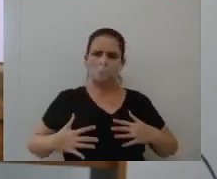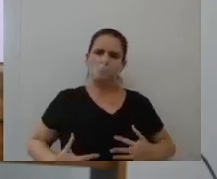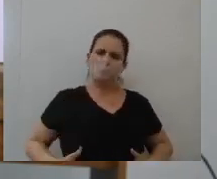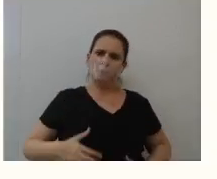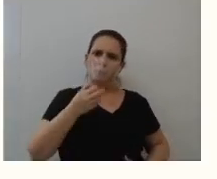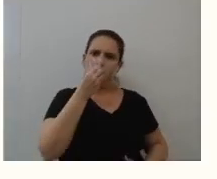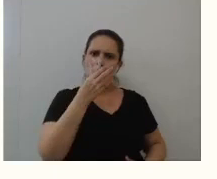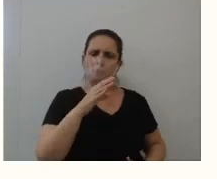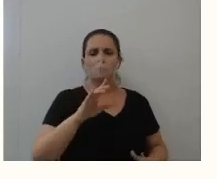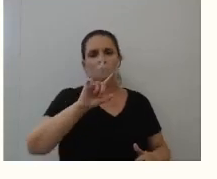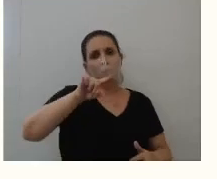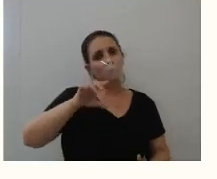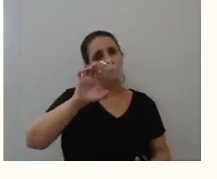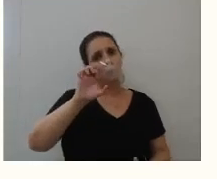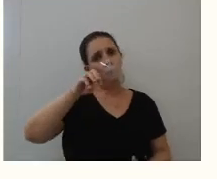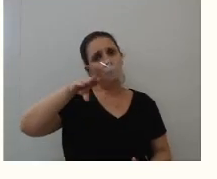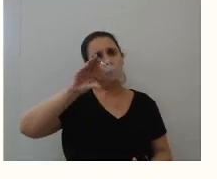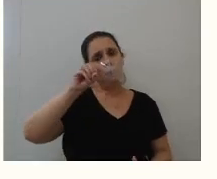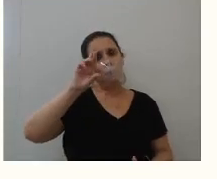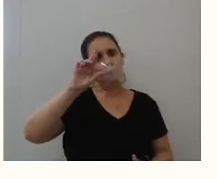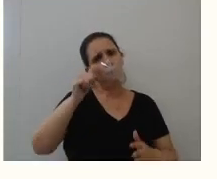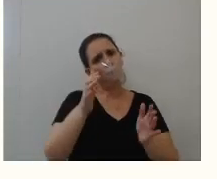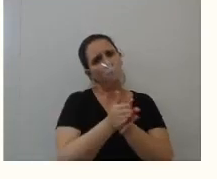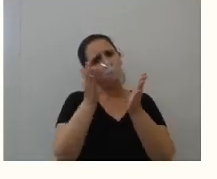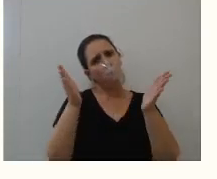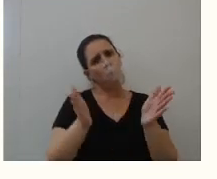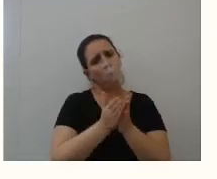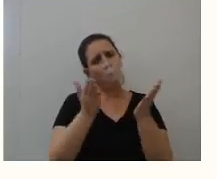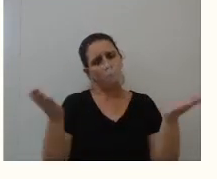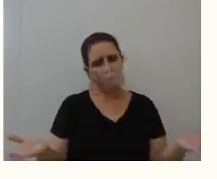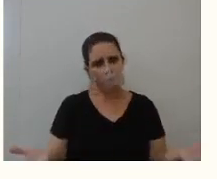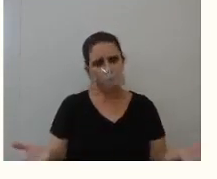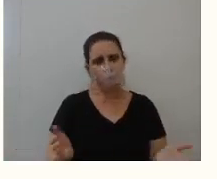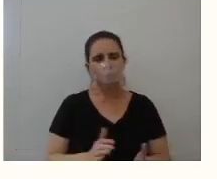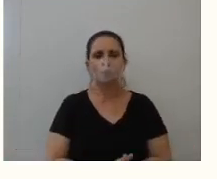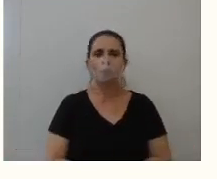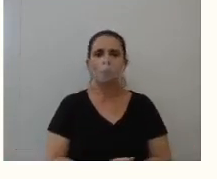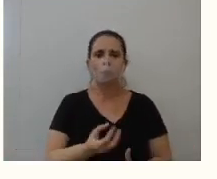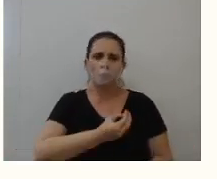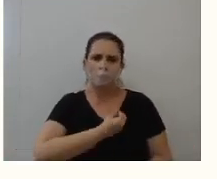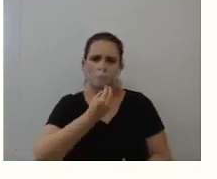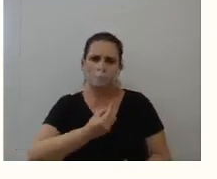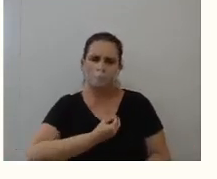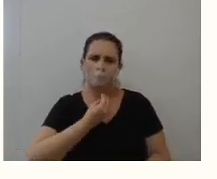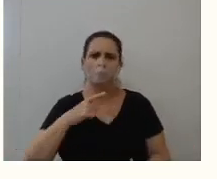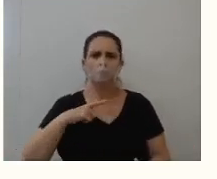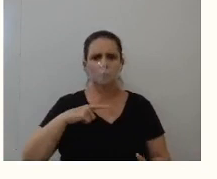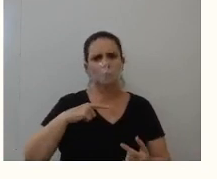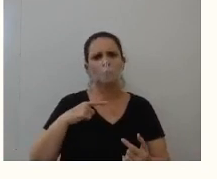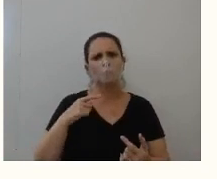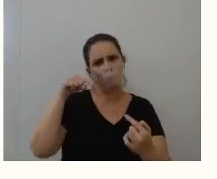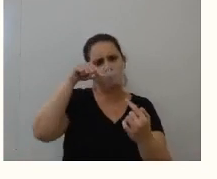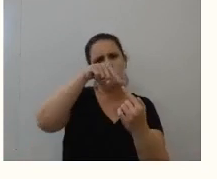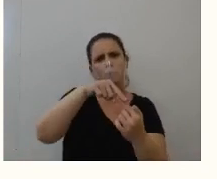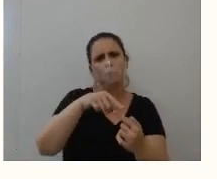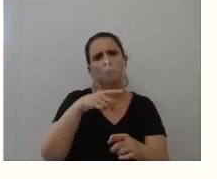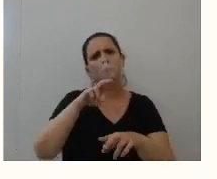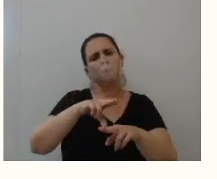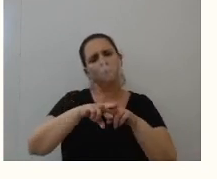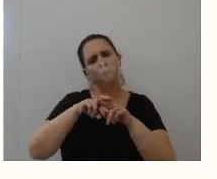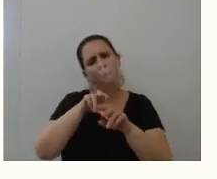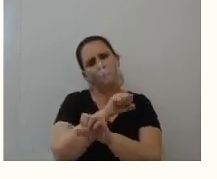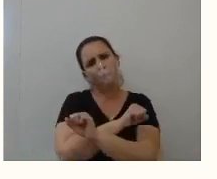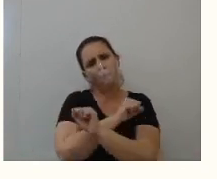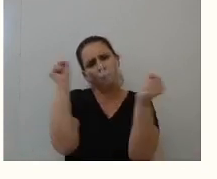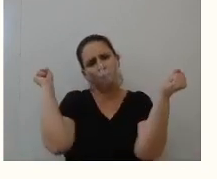bem, embora fosse pobre. Ok? A vida tem um sentido, por mais absurda que